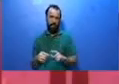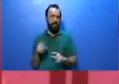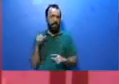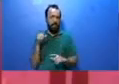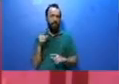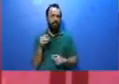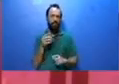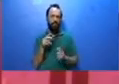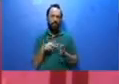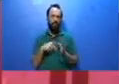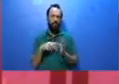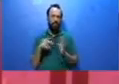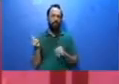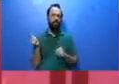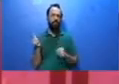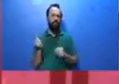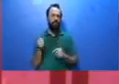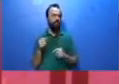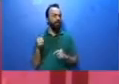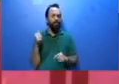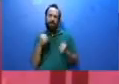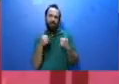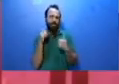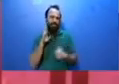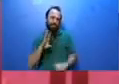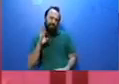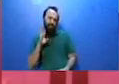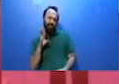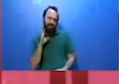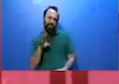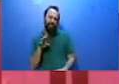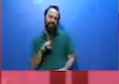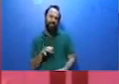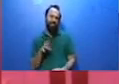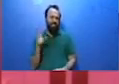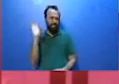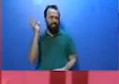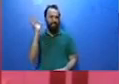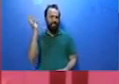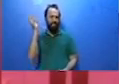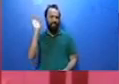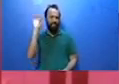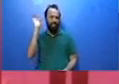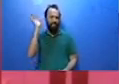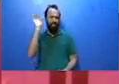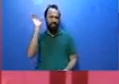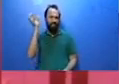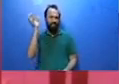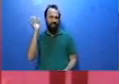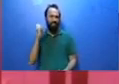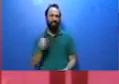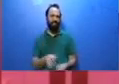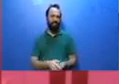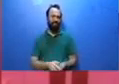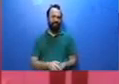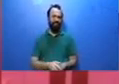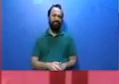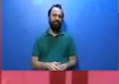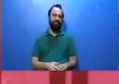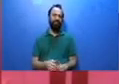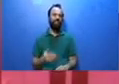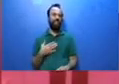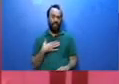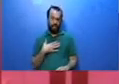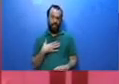leu? Eu achei tão legal. Sabe, a da lâmpada. Ah, do Adão. Eu confesso que eu